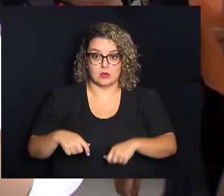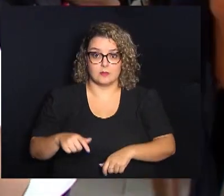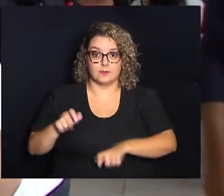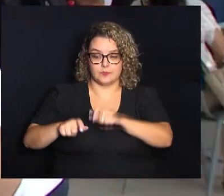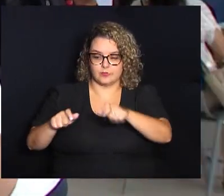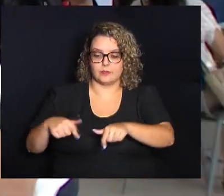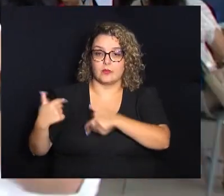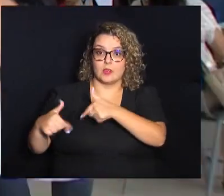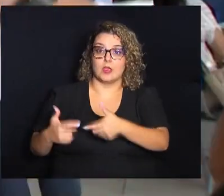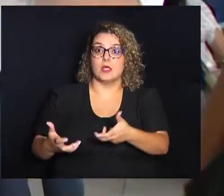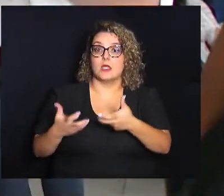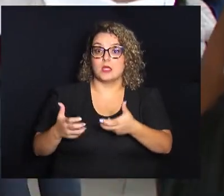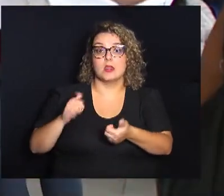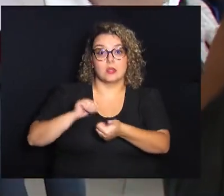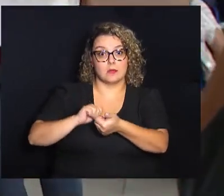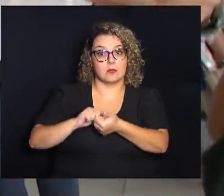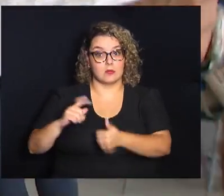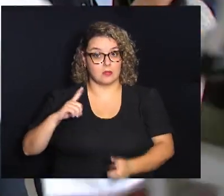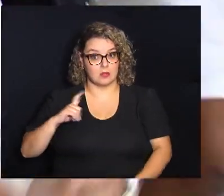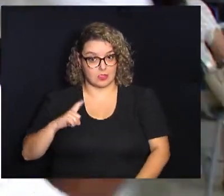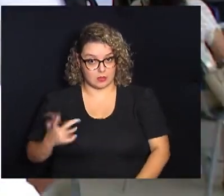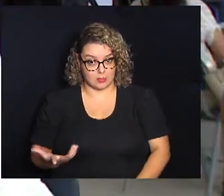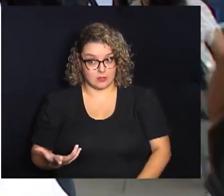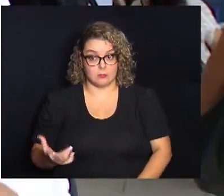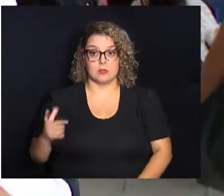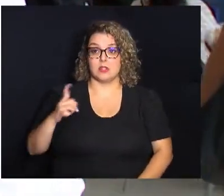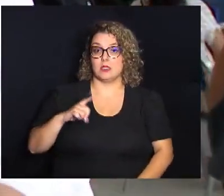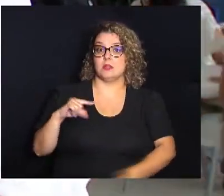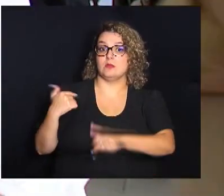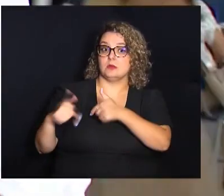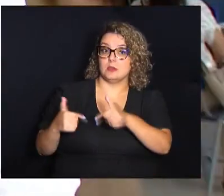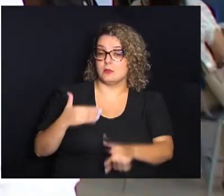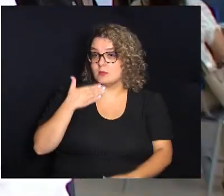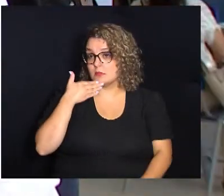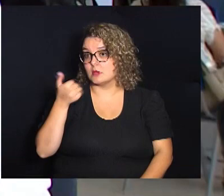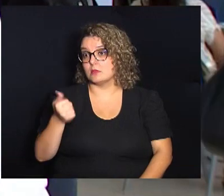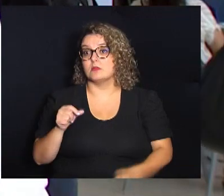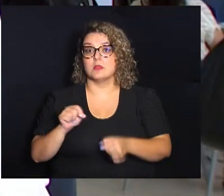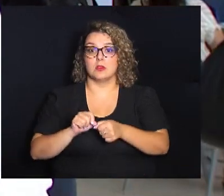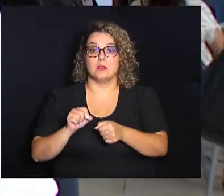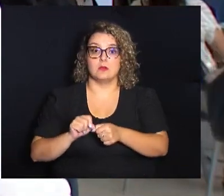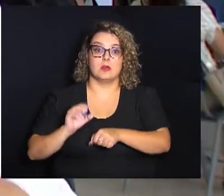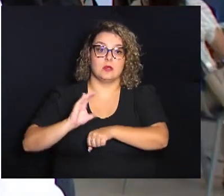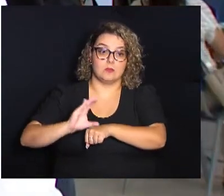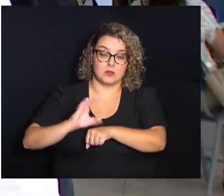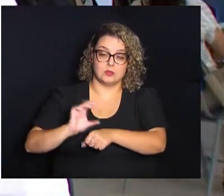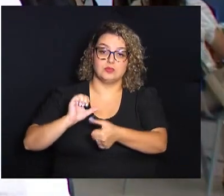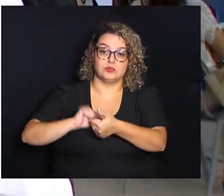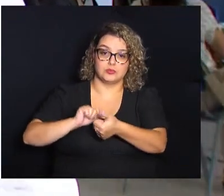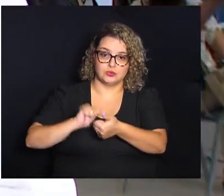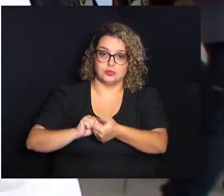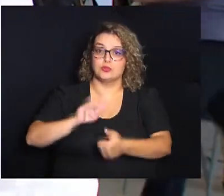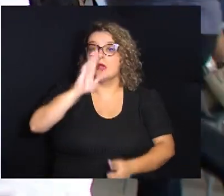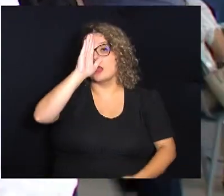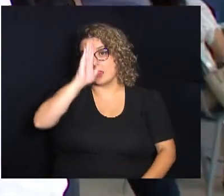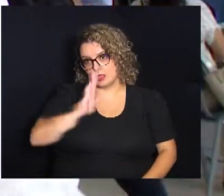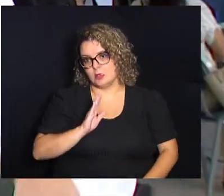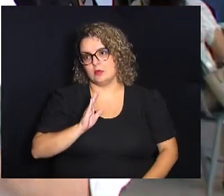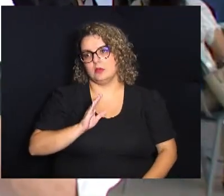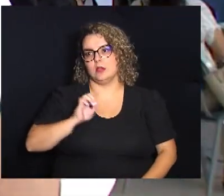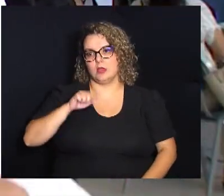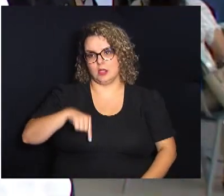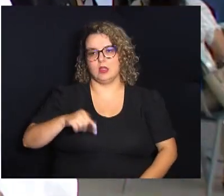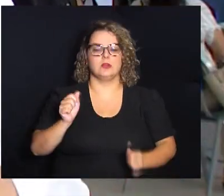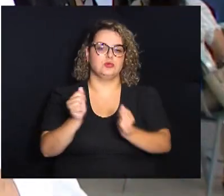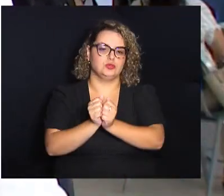que quer ter uma qualificação para ter um emprego melhor, para que ele faça esse curso de qualificação gratuito aqui com a